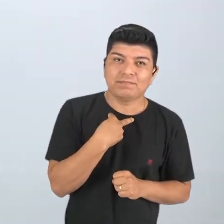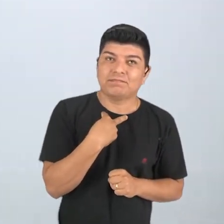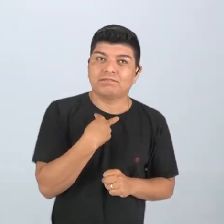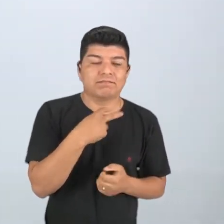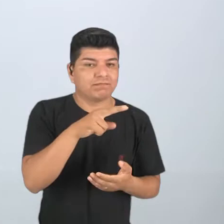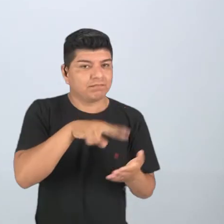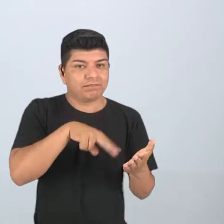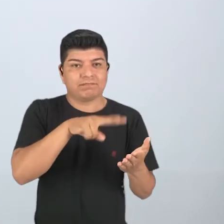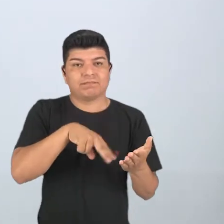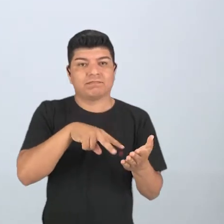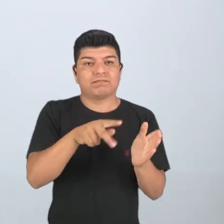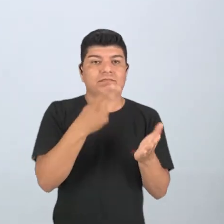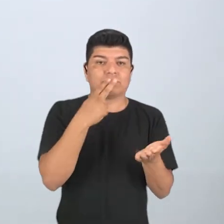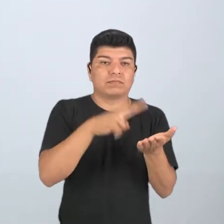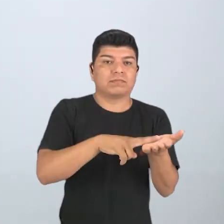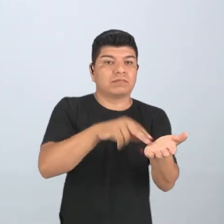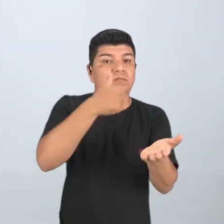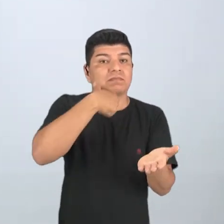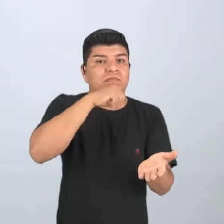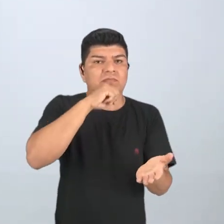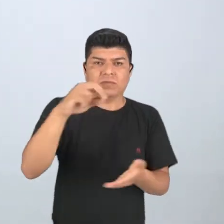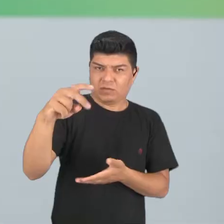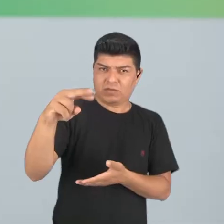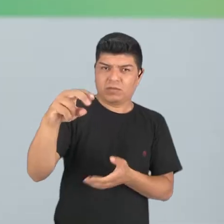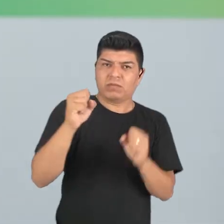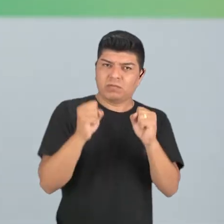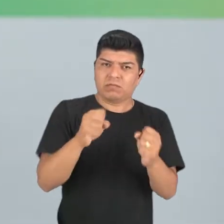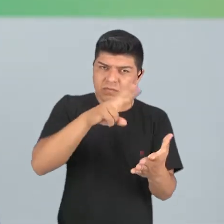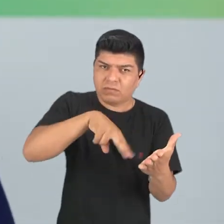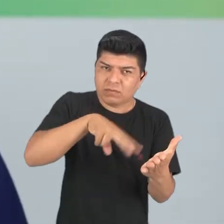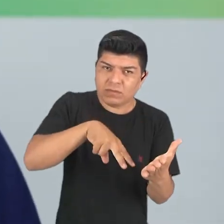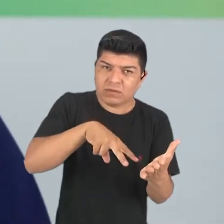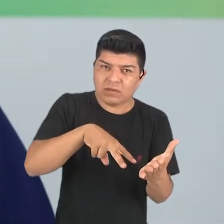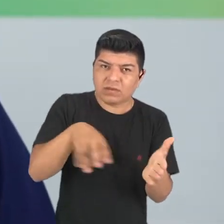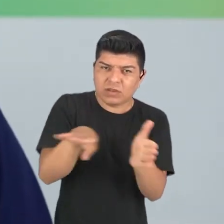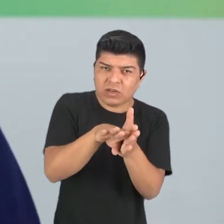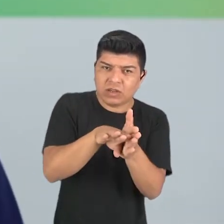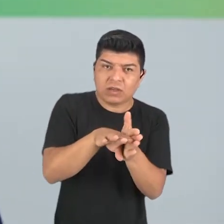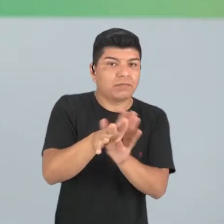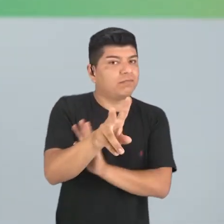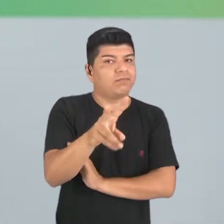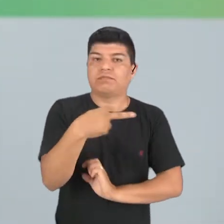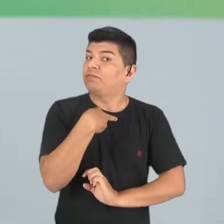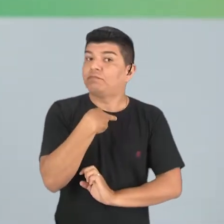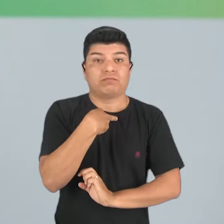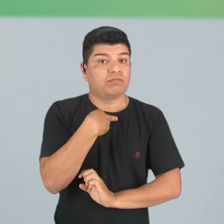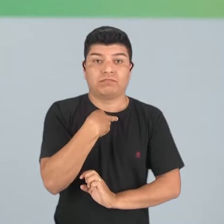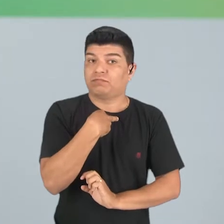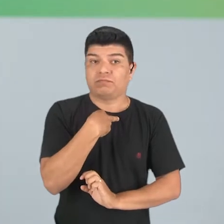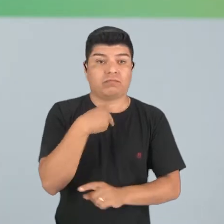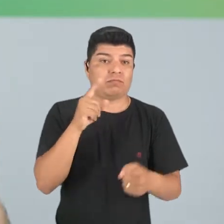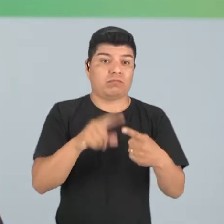mamãe e ler. Ah, chegou uma carta para o seu irmão, você vai abrir e ler? Não, é algo